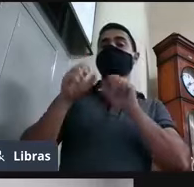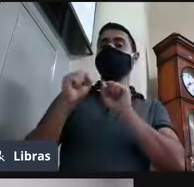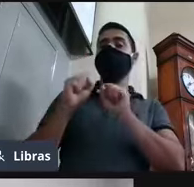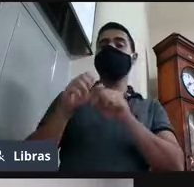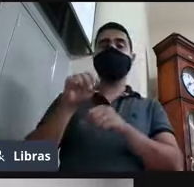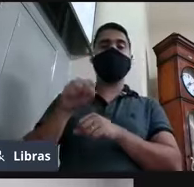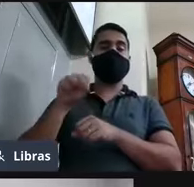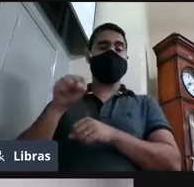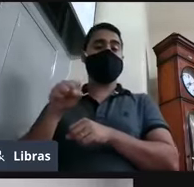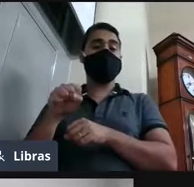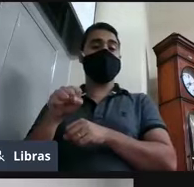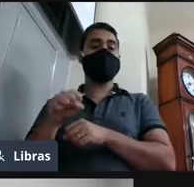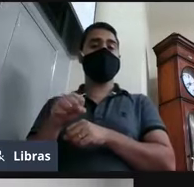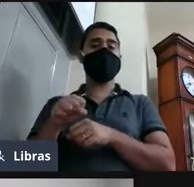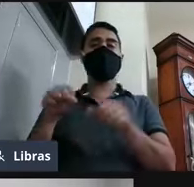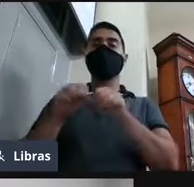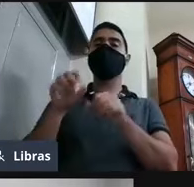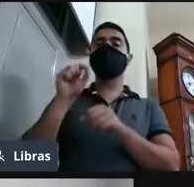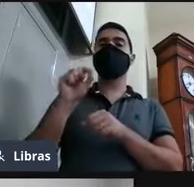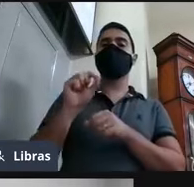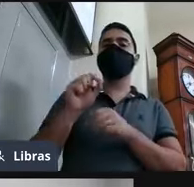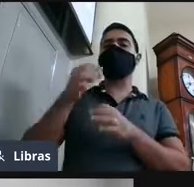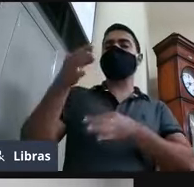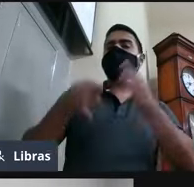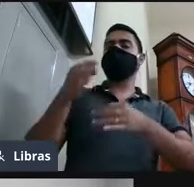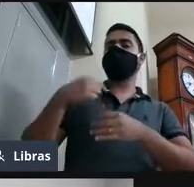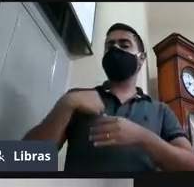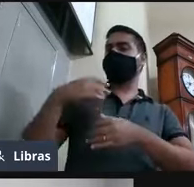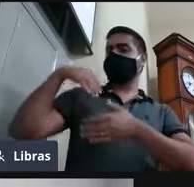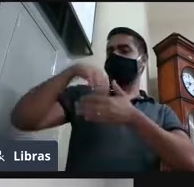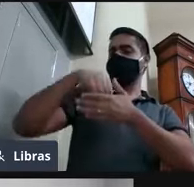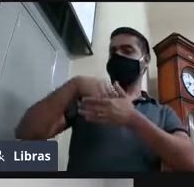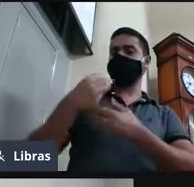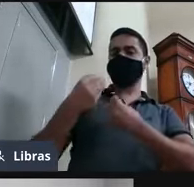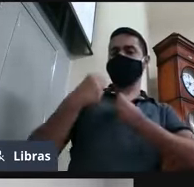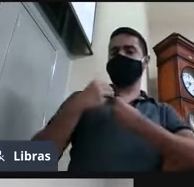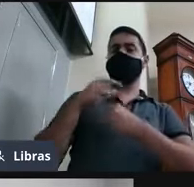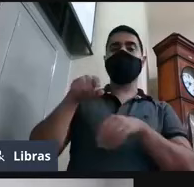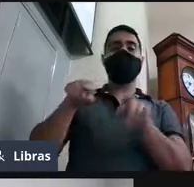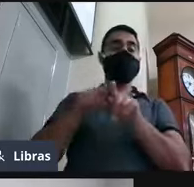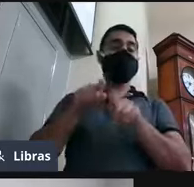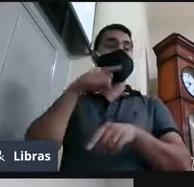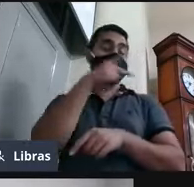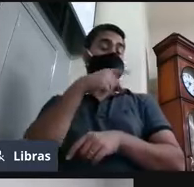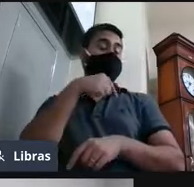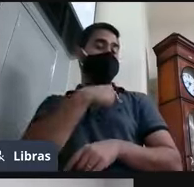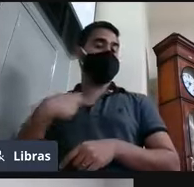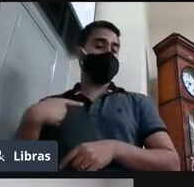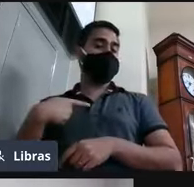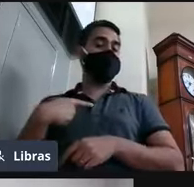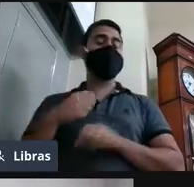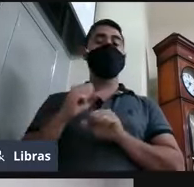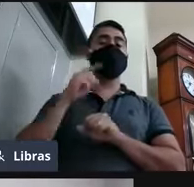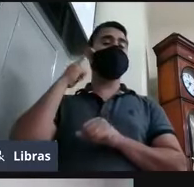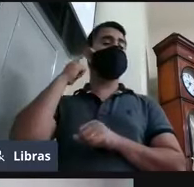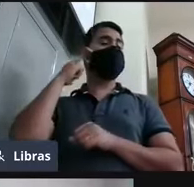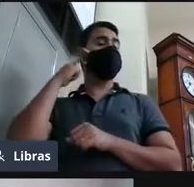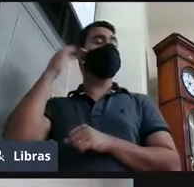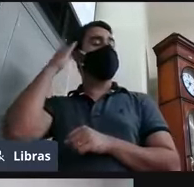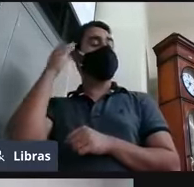esse botão e fazermos jus aos nossos votos, e que o senhor possa ouvir, sim, o